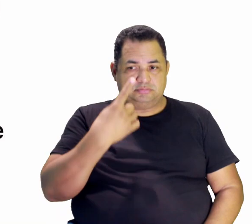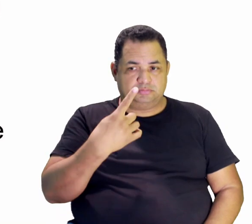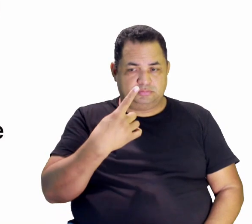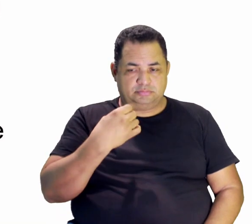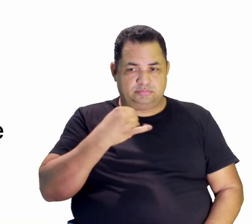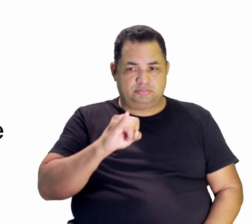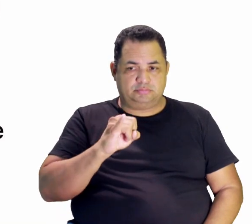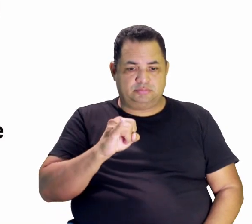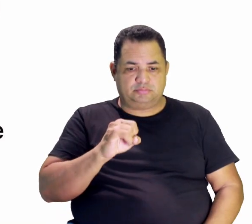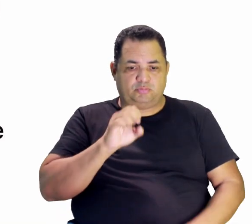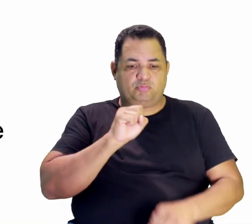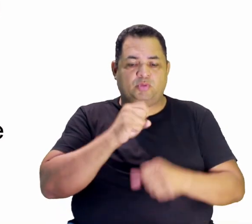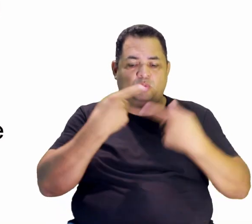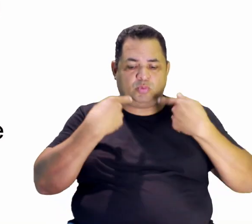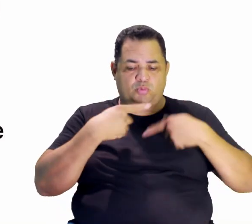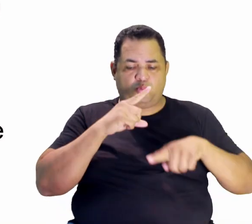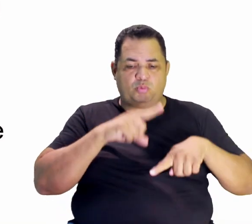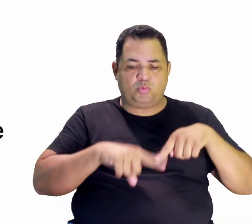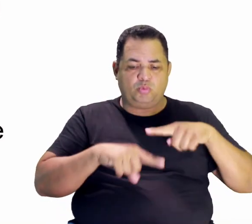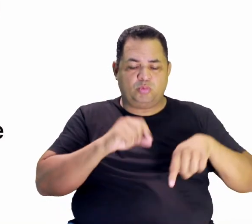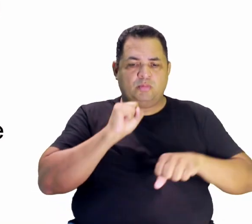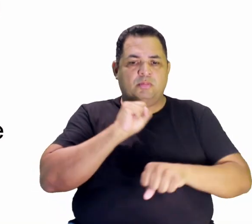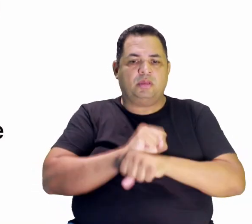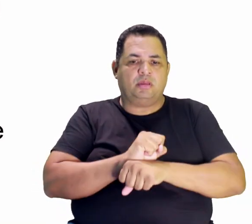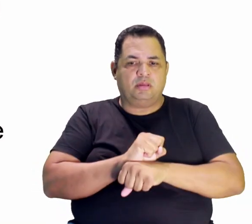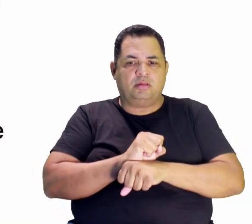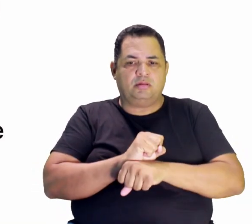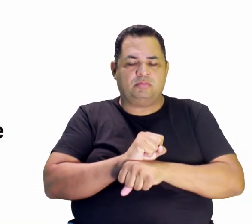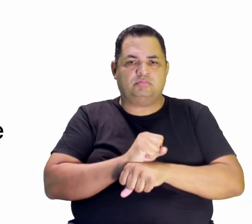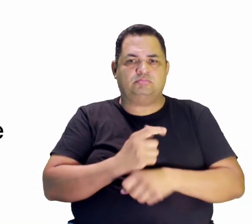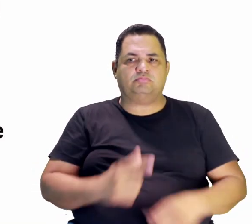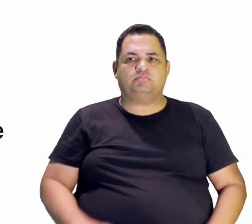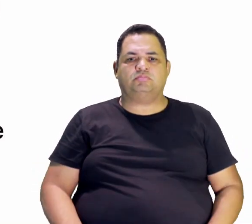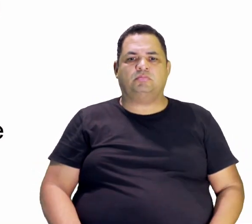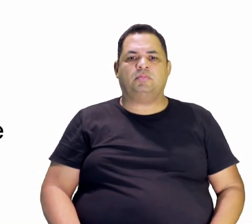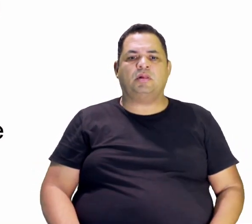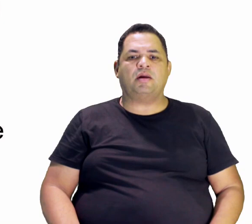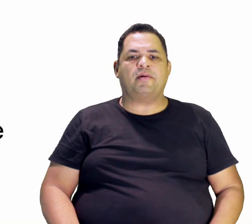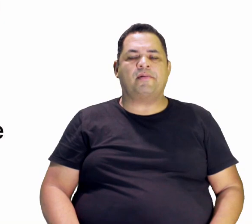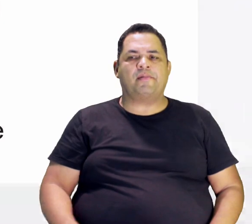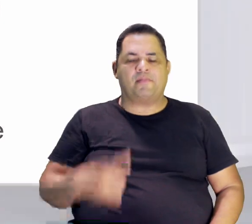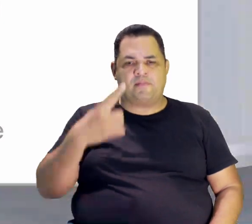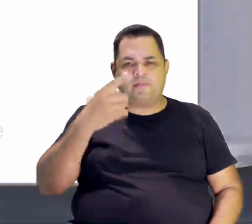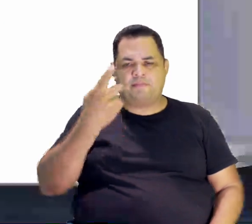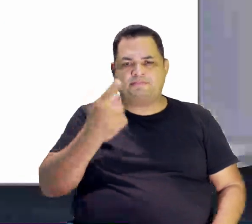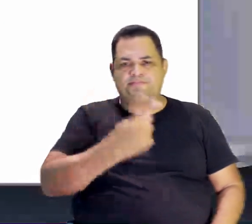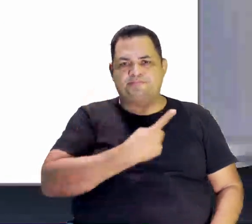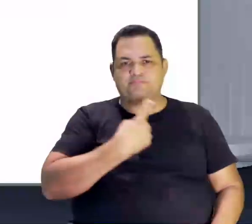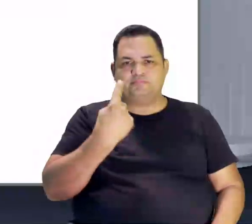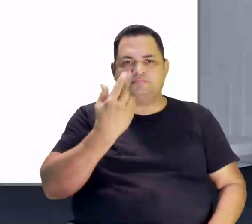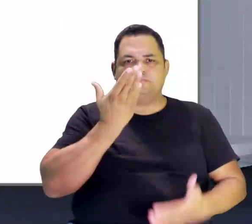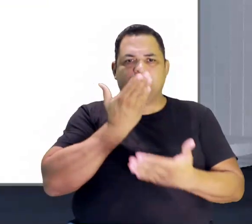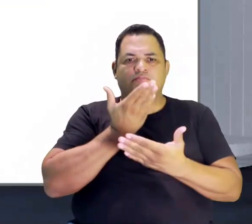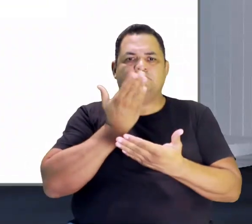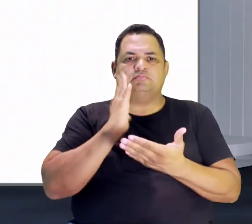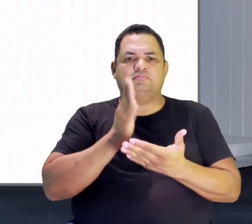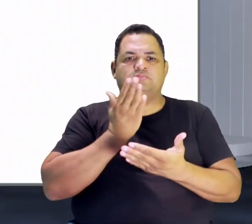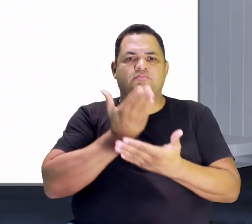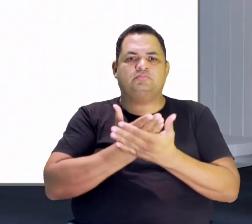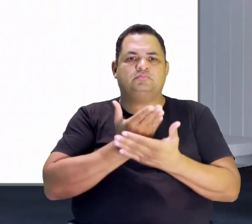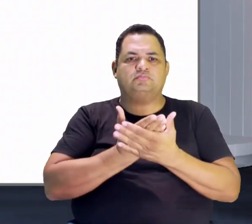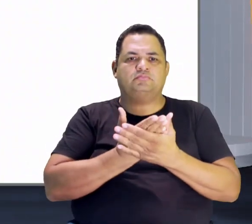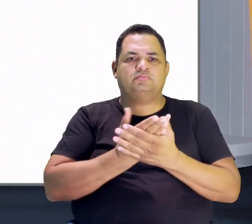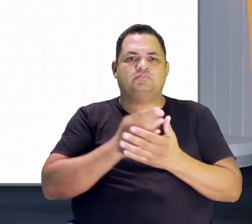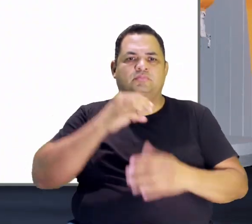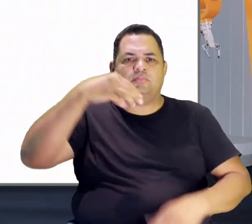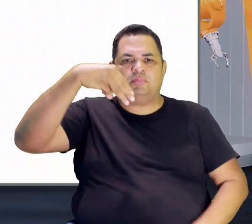se o corpo está em repouso, continua em repouso, corpo em movimento move-se em linha reta. Pessoal, nós já vimos que no movimento circular